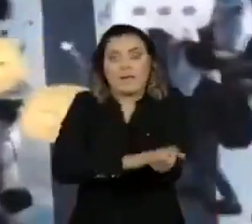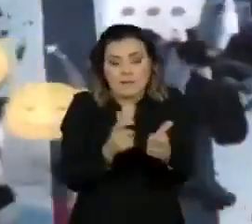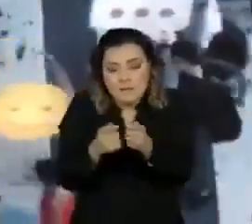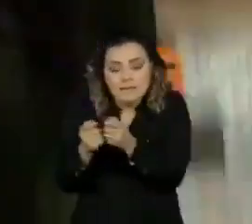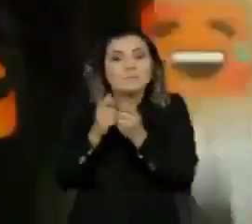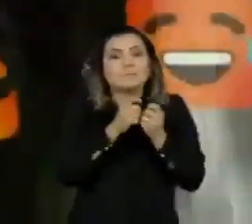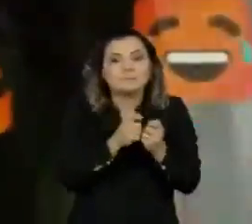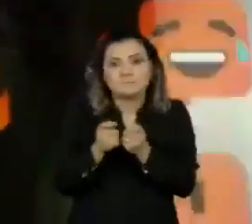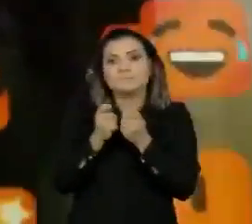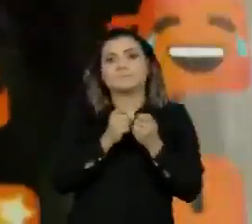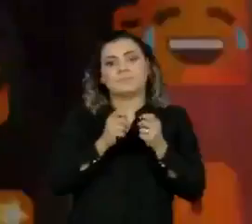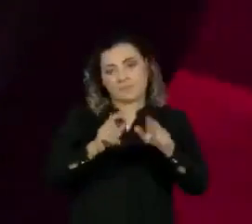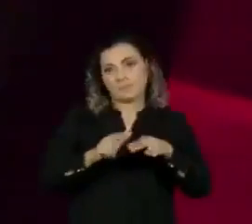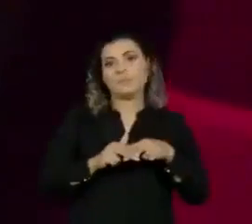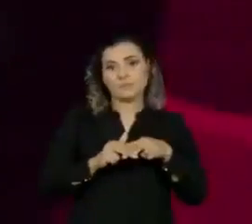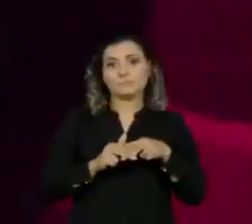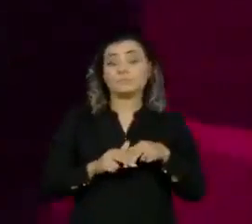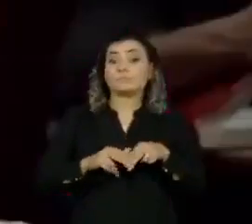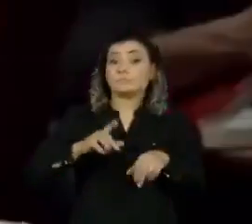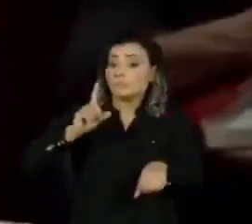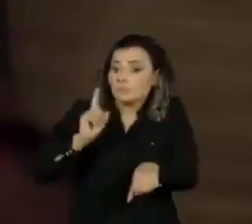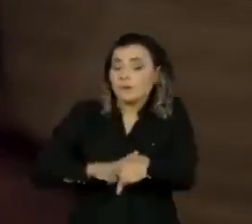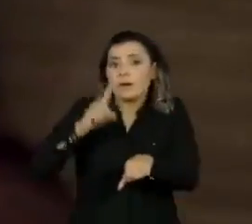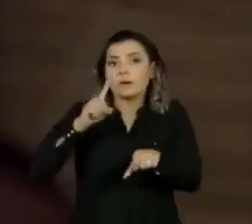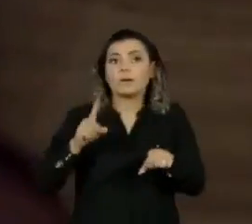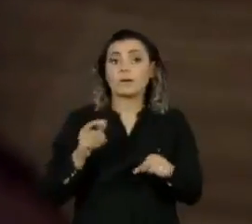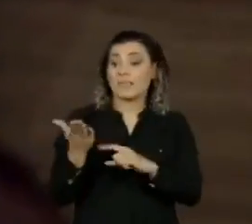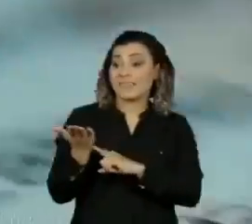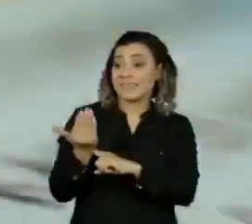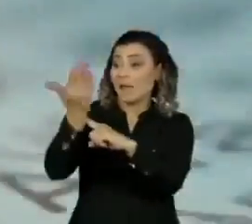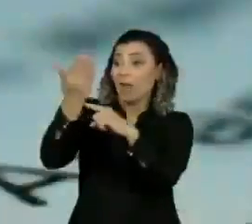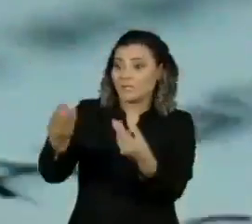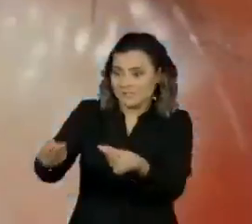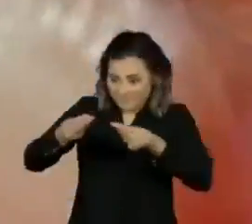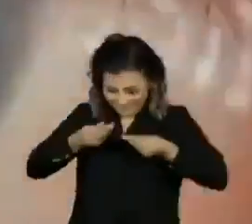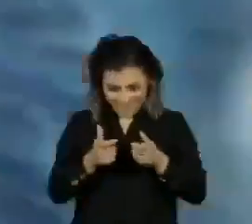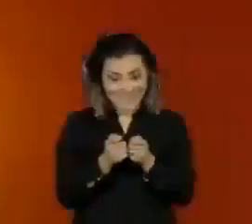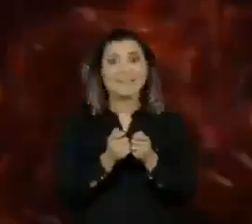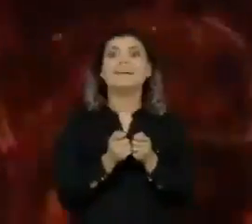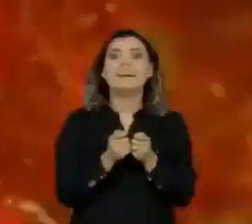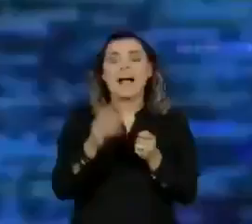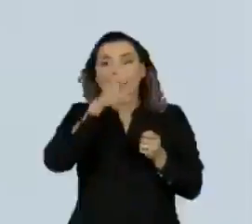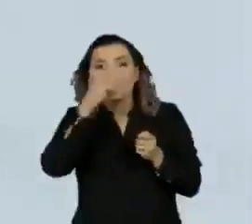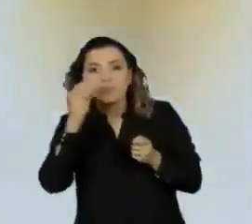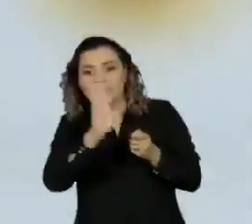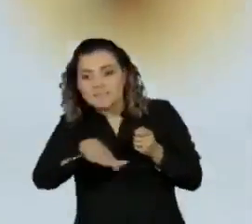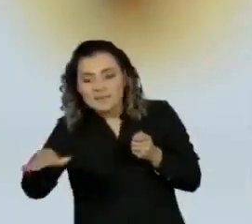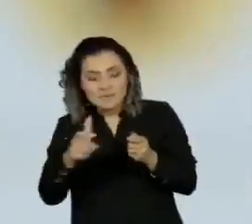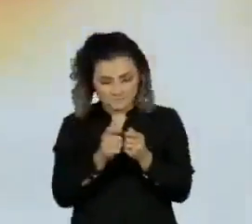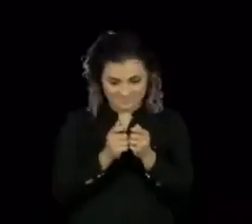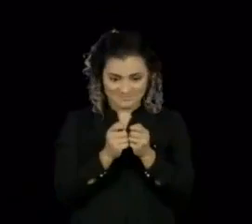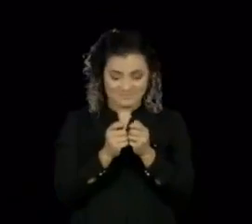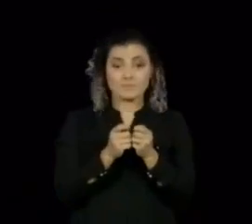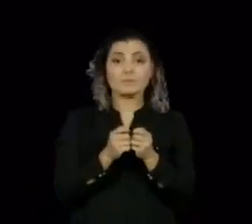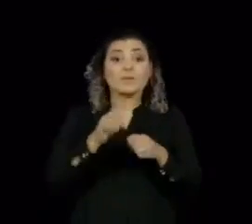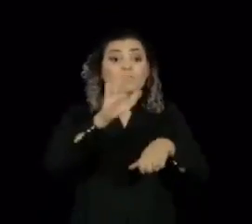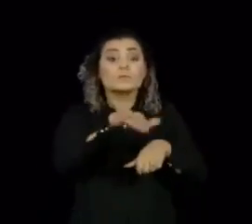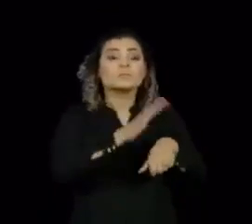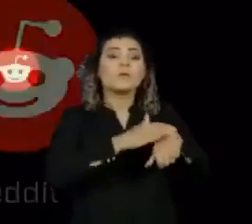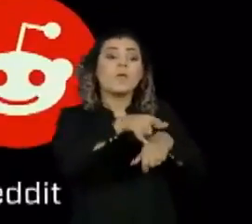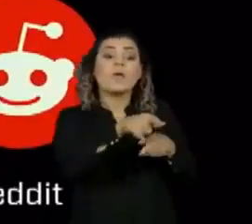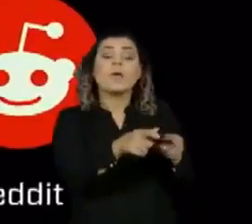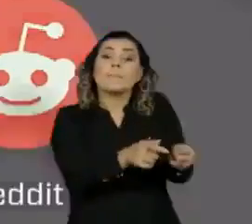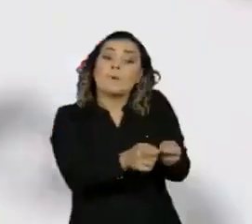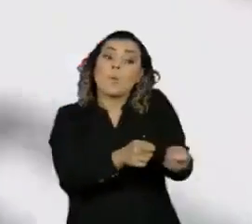finalizados, fazendo então com que a hora que você entregue a tecnologia na mão de um adolescente ou de uma criança e peça para que ela